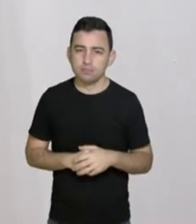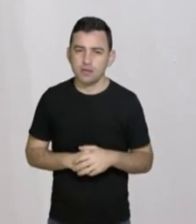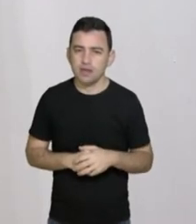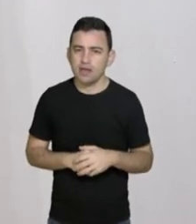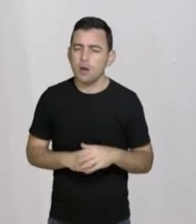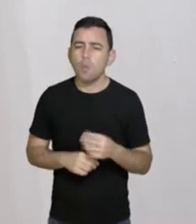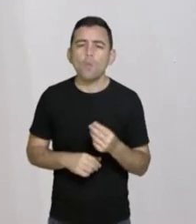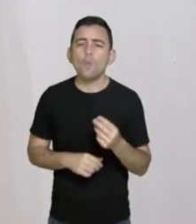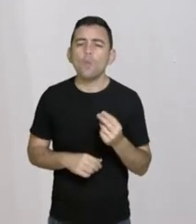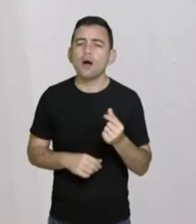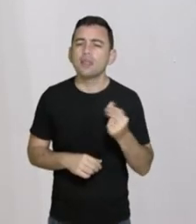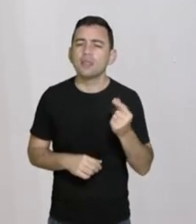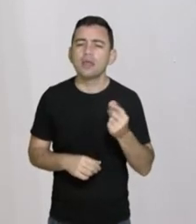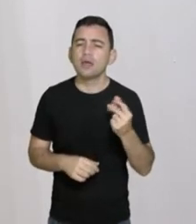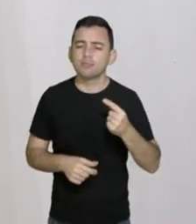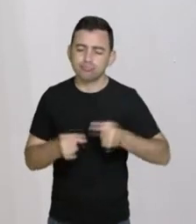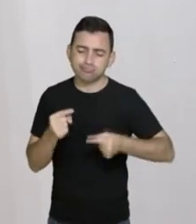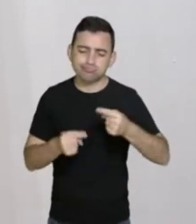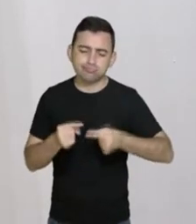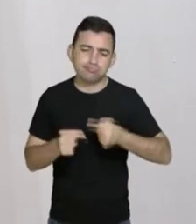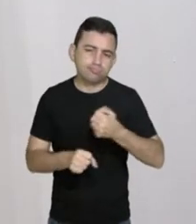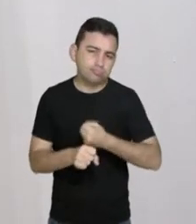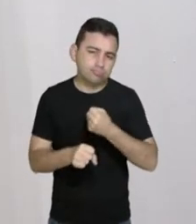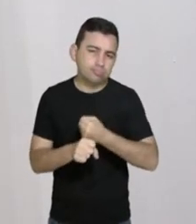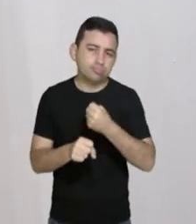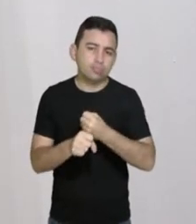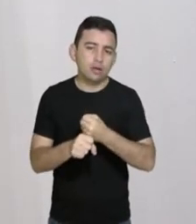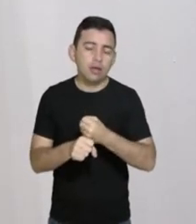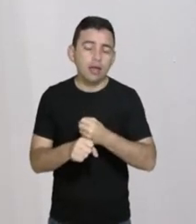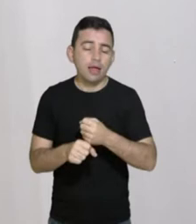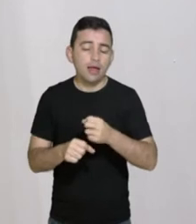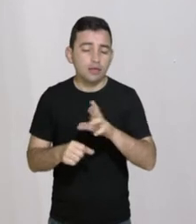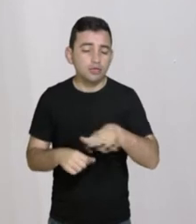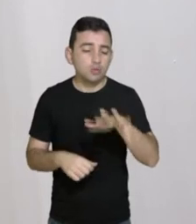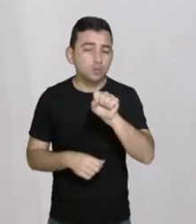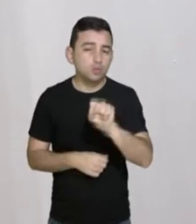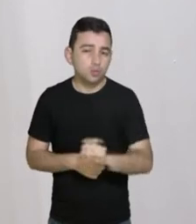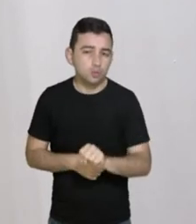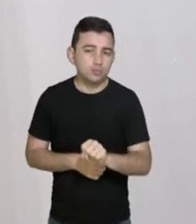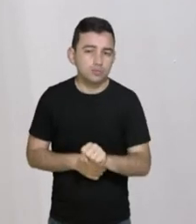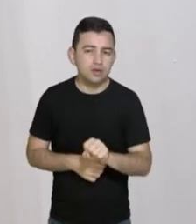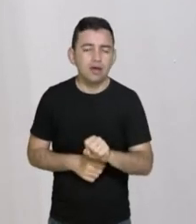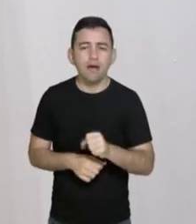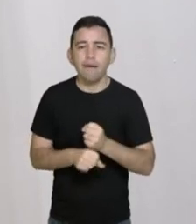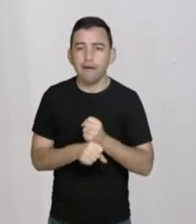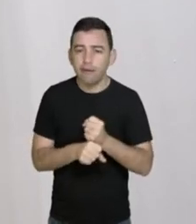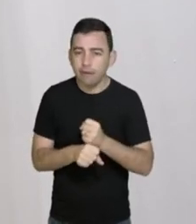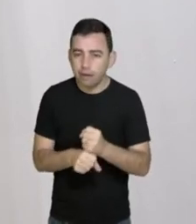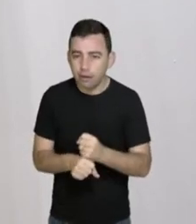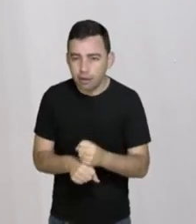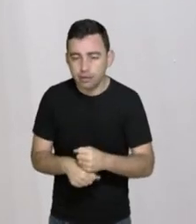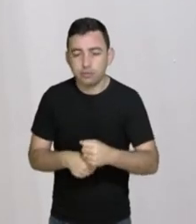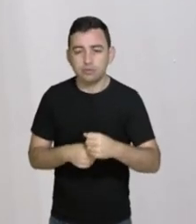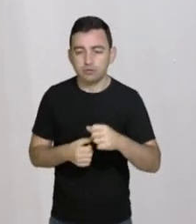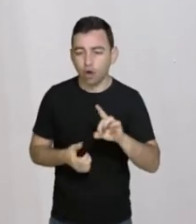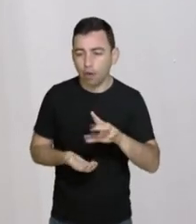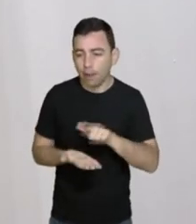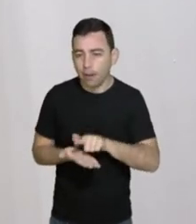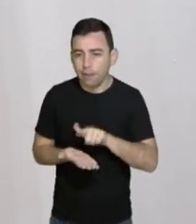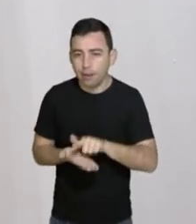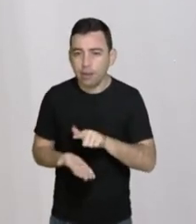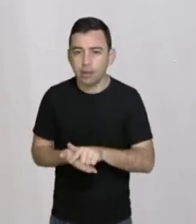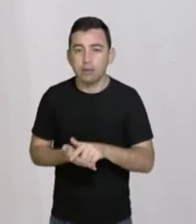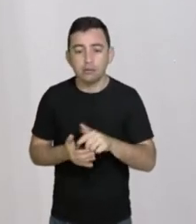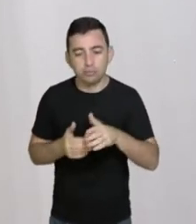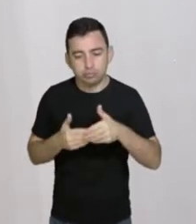quanto tempo discutimos obras necessárias para a nossa região sul? e que levaram anos e anos para sair do papel. Minha